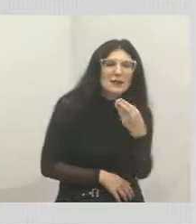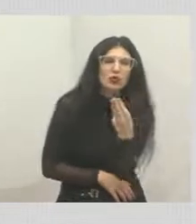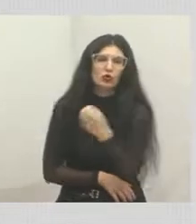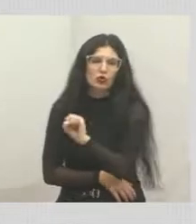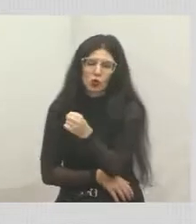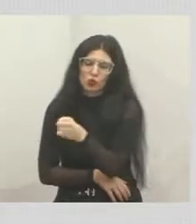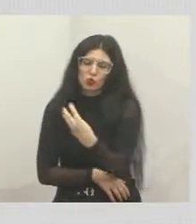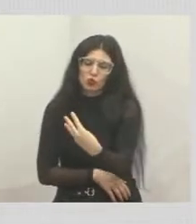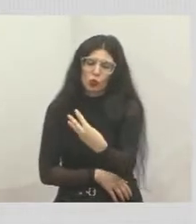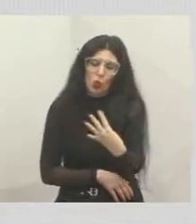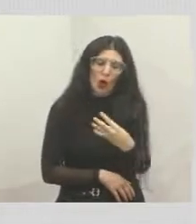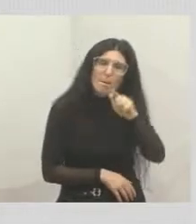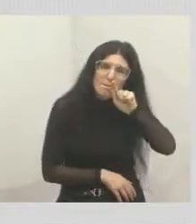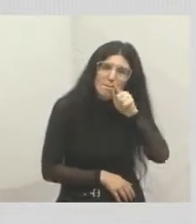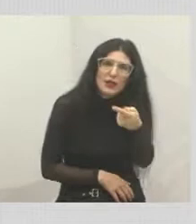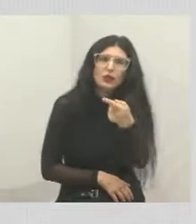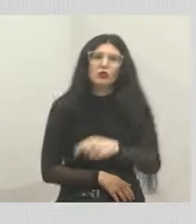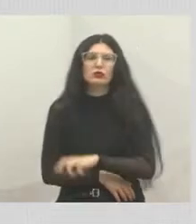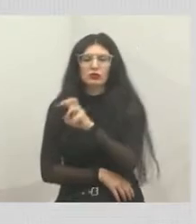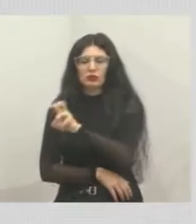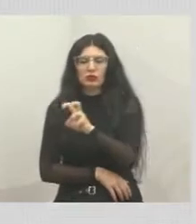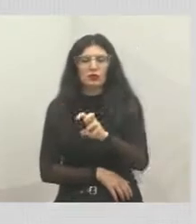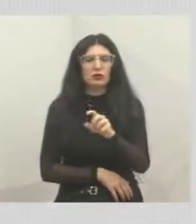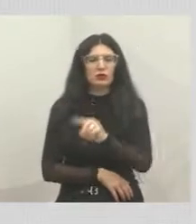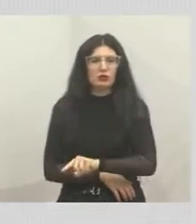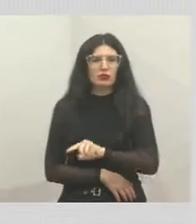711.834.000, a um percentual de